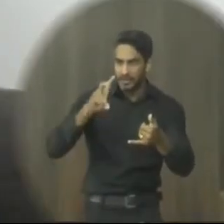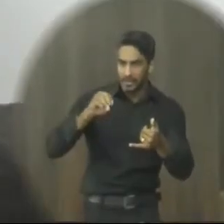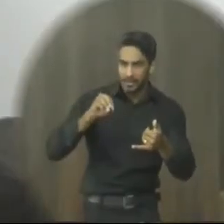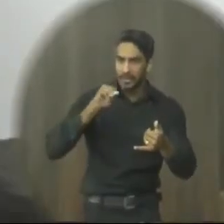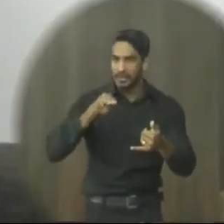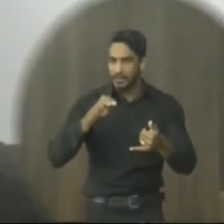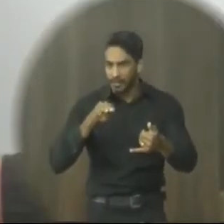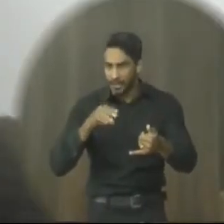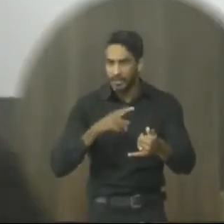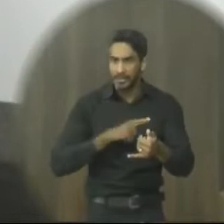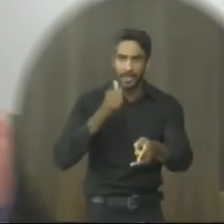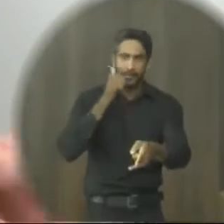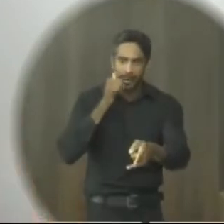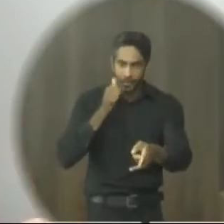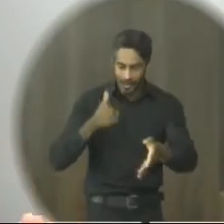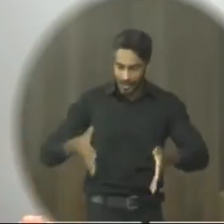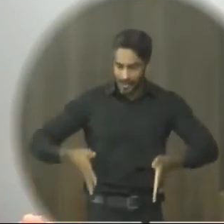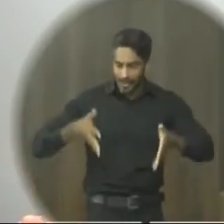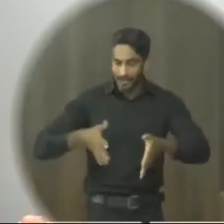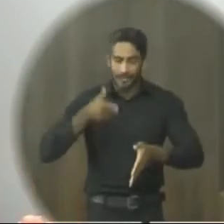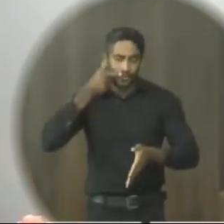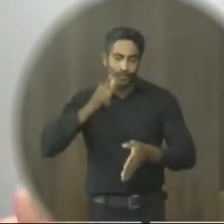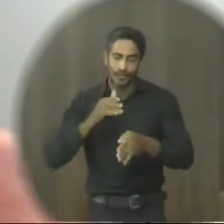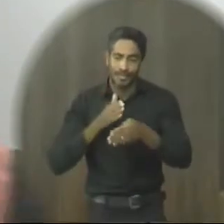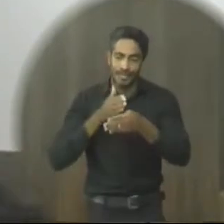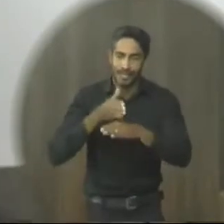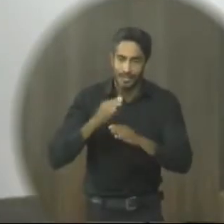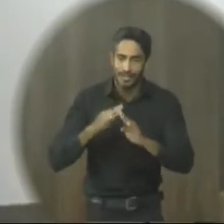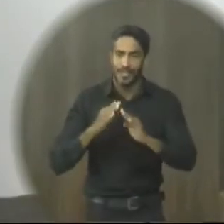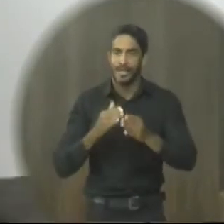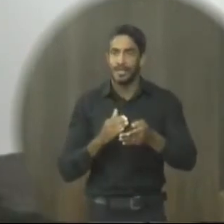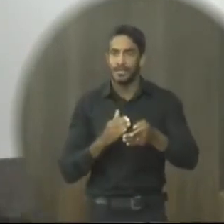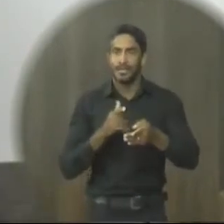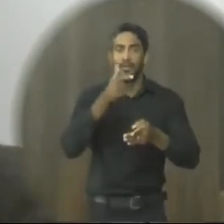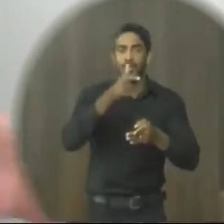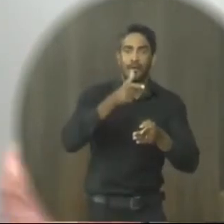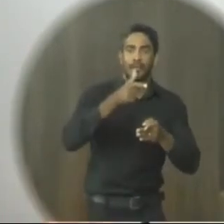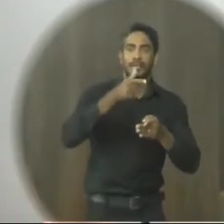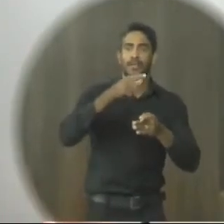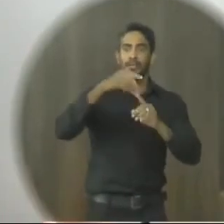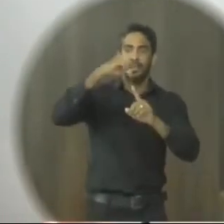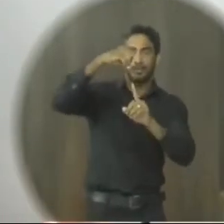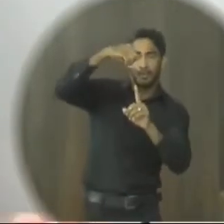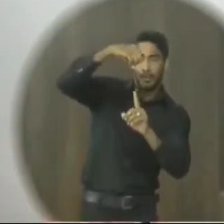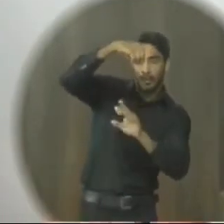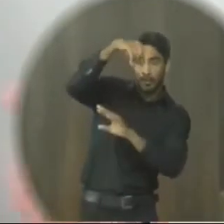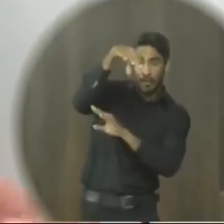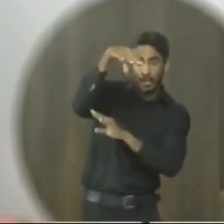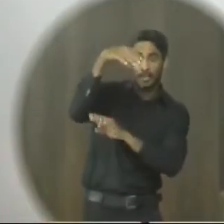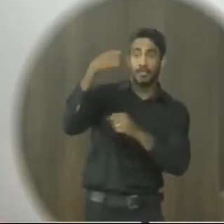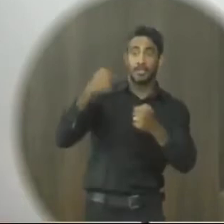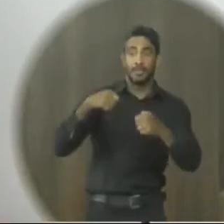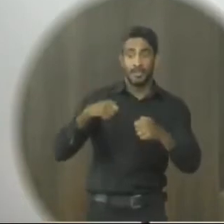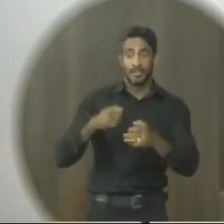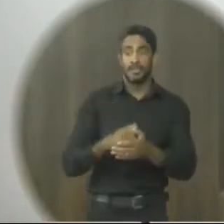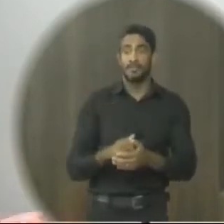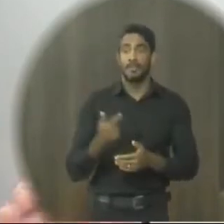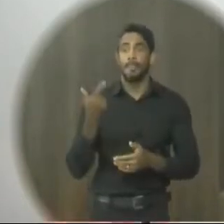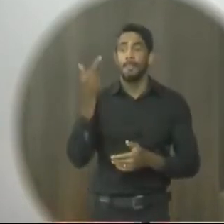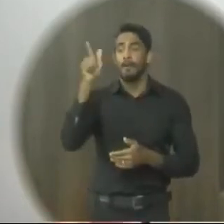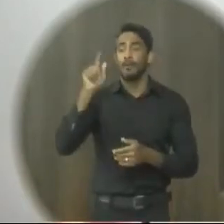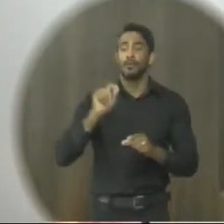onde é que tem uma mulher cadeirante que não sai de casa. Eu vou ver onde é que ela ama, que está ainda com um ano. Outro é o